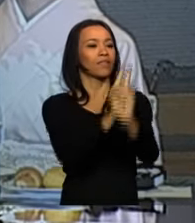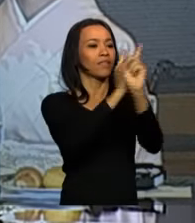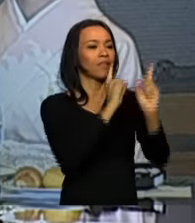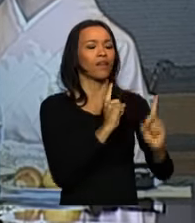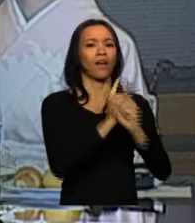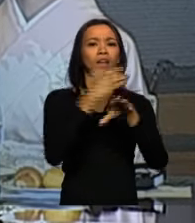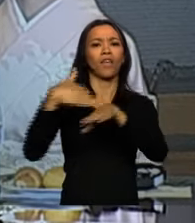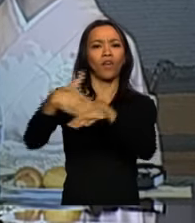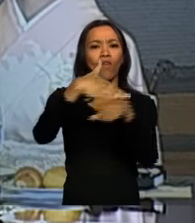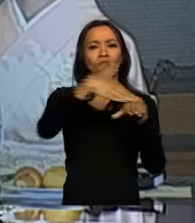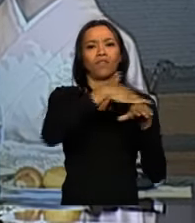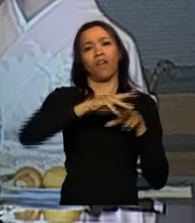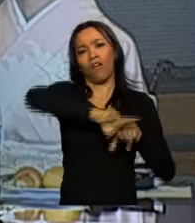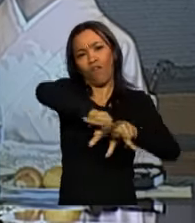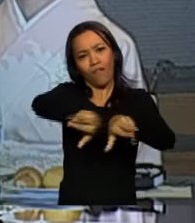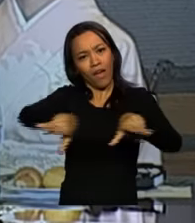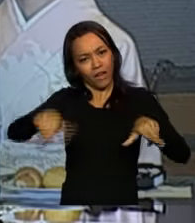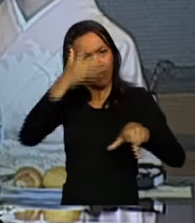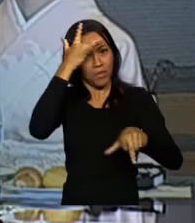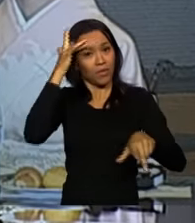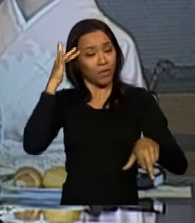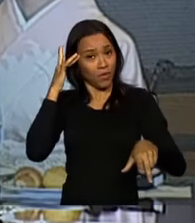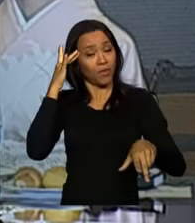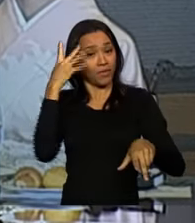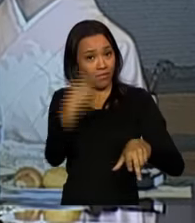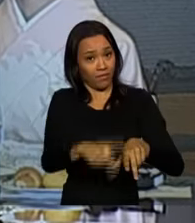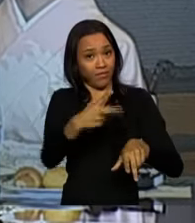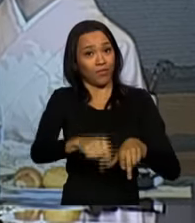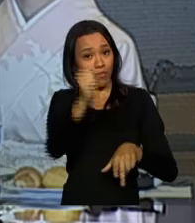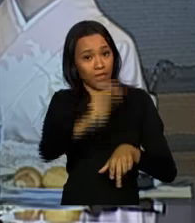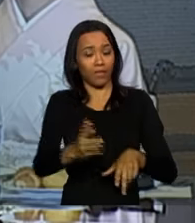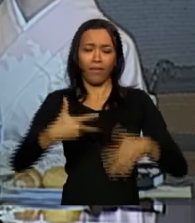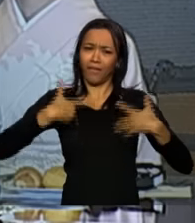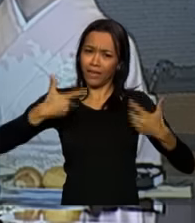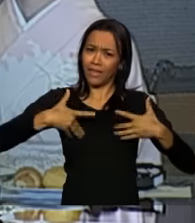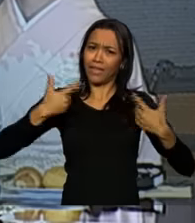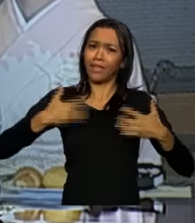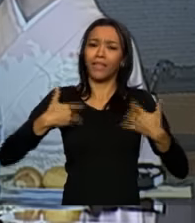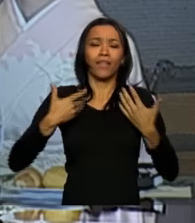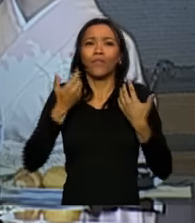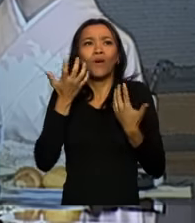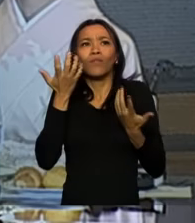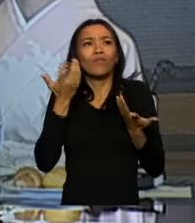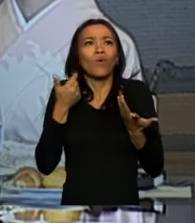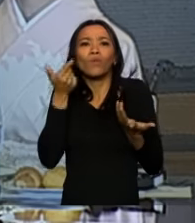pessoas, inclusive da comunidade brasileira, é uma alegria indescritível.